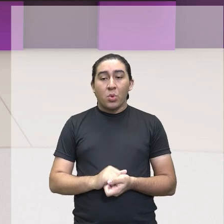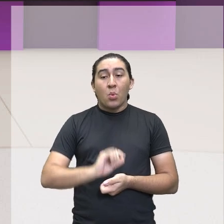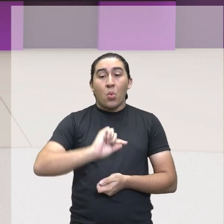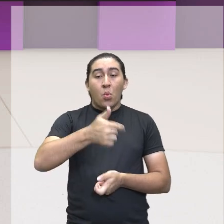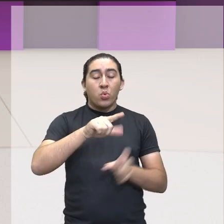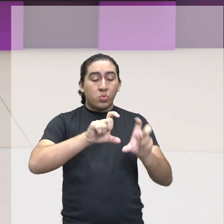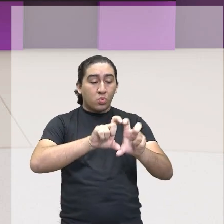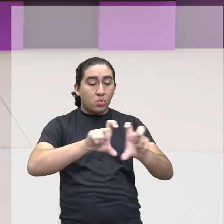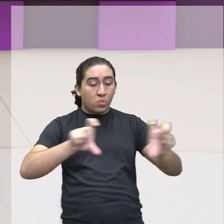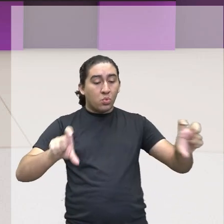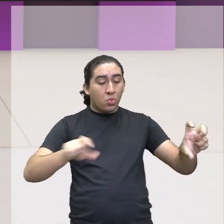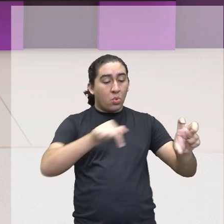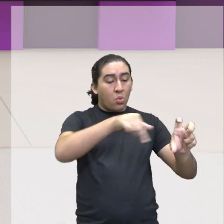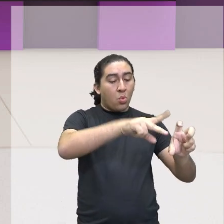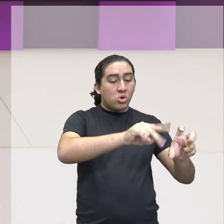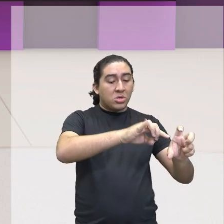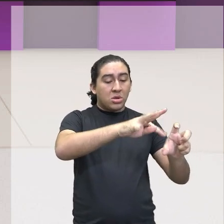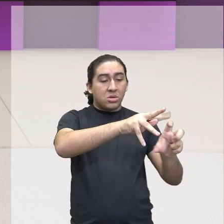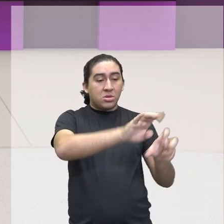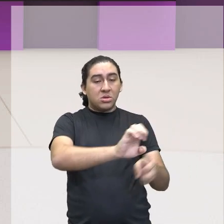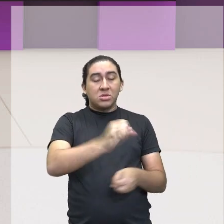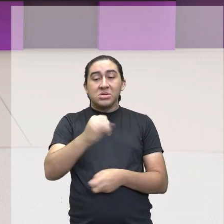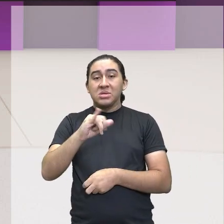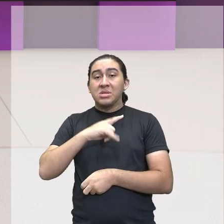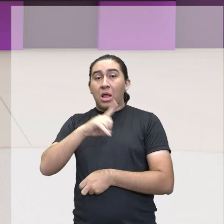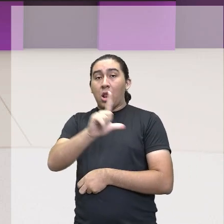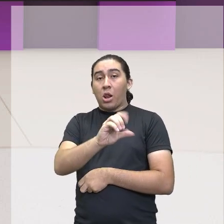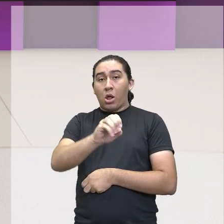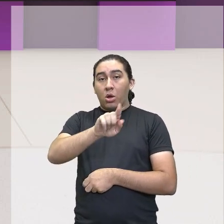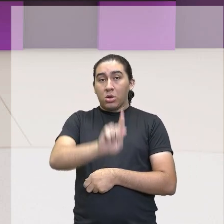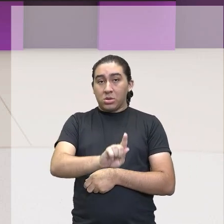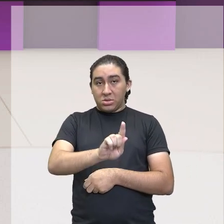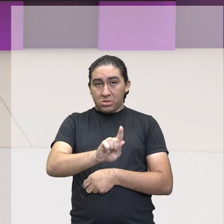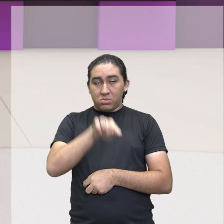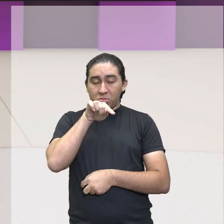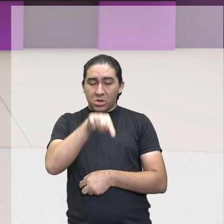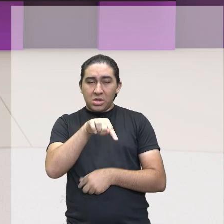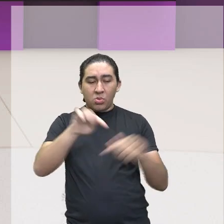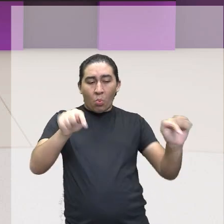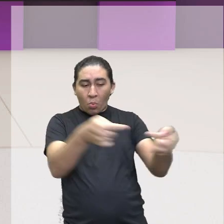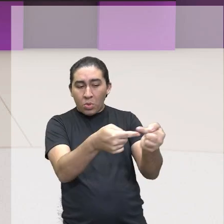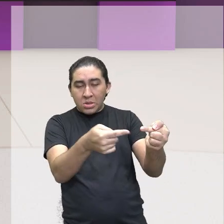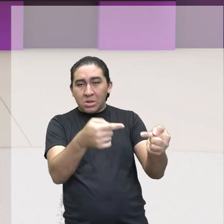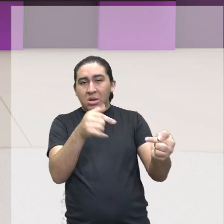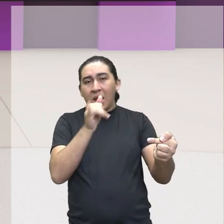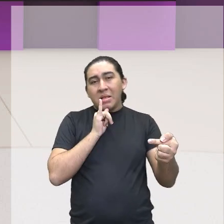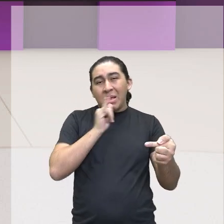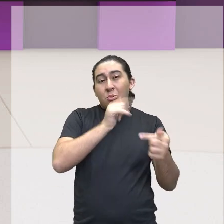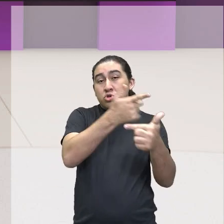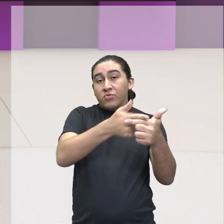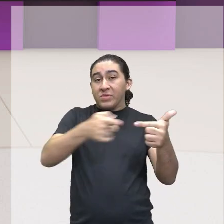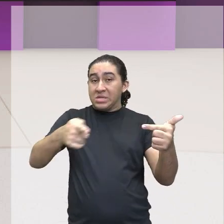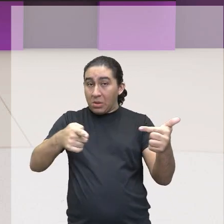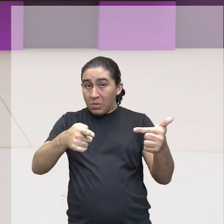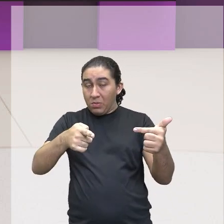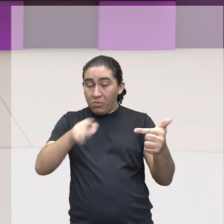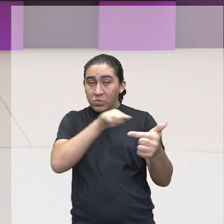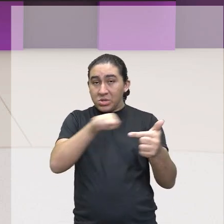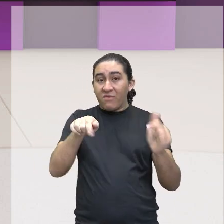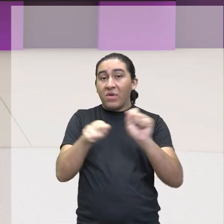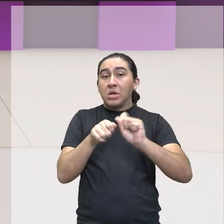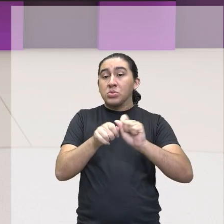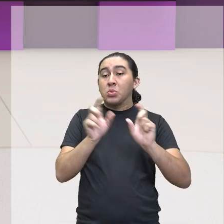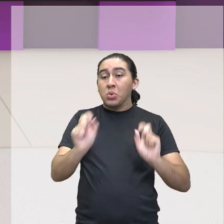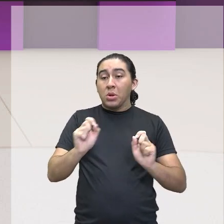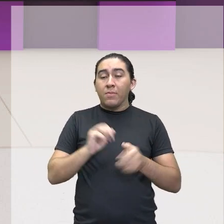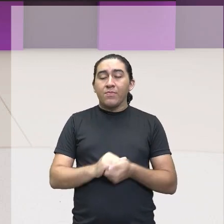logaritmo do quociente. Quando eu tenho o log de um quociente, ou seja, de uma divisão, você vai